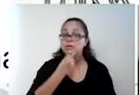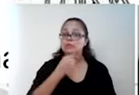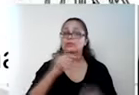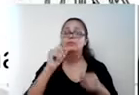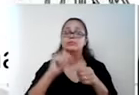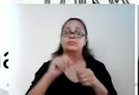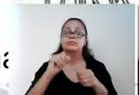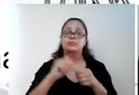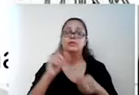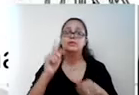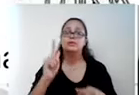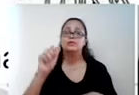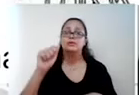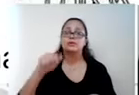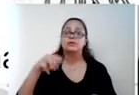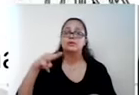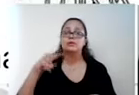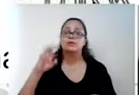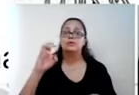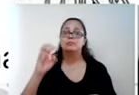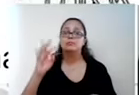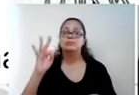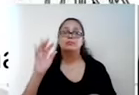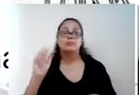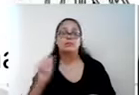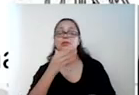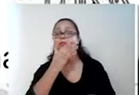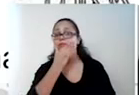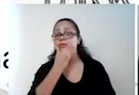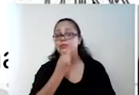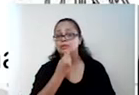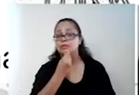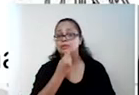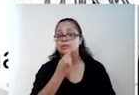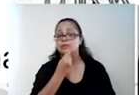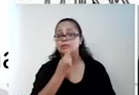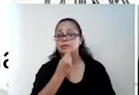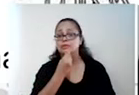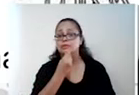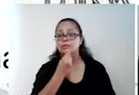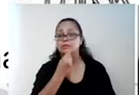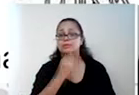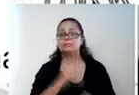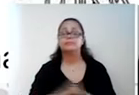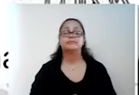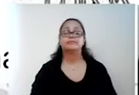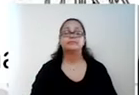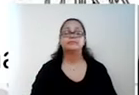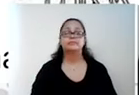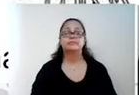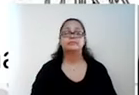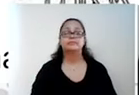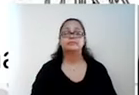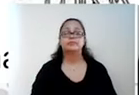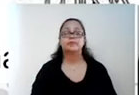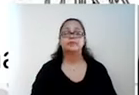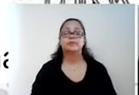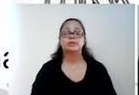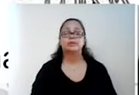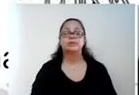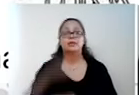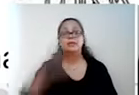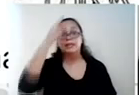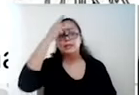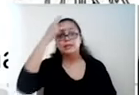gameta masculino, que é a célula sexual masculina, que é chamada de anterozoide. Nos seres humanos, a célula